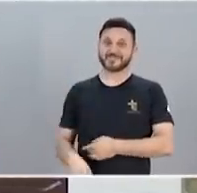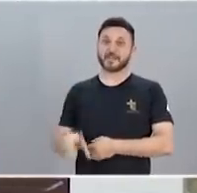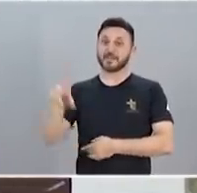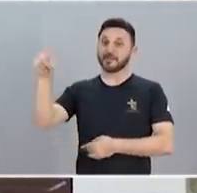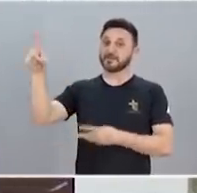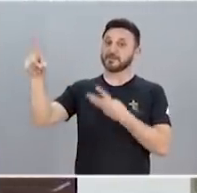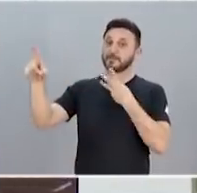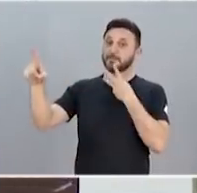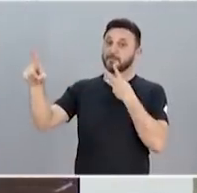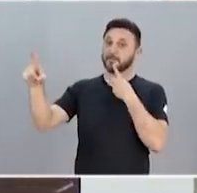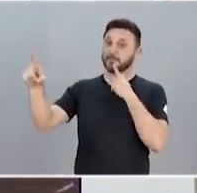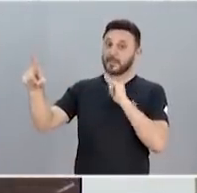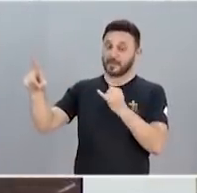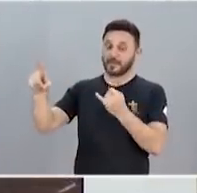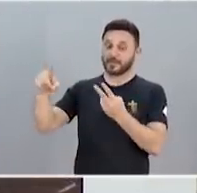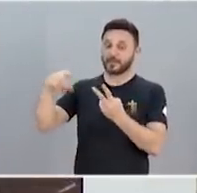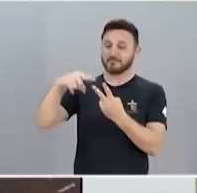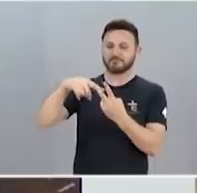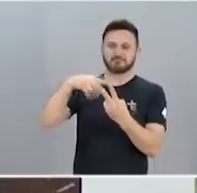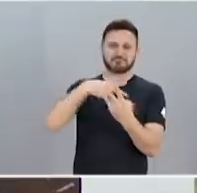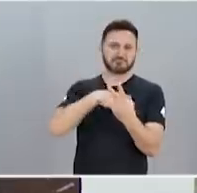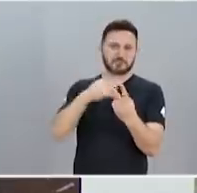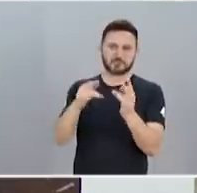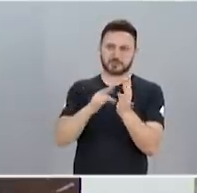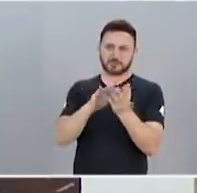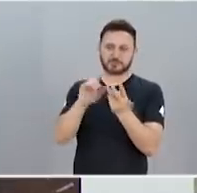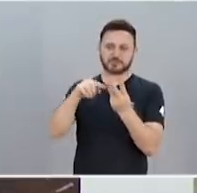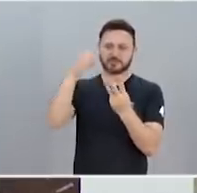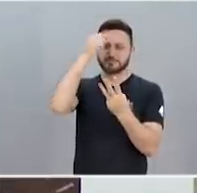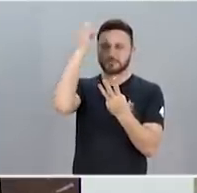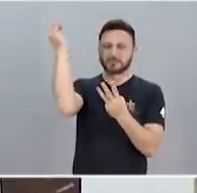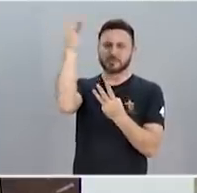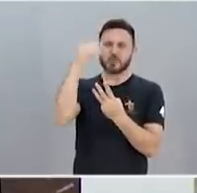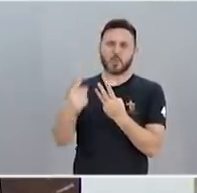é Deus Filho, Deus e Espírito Santo.